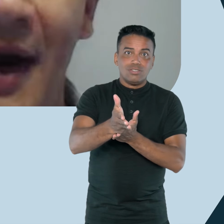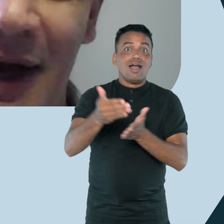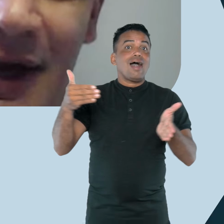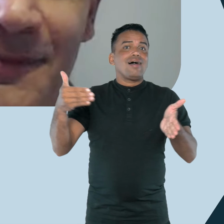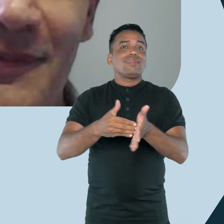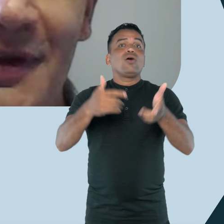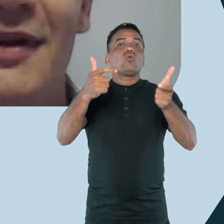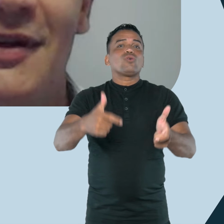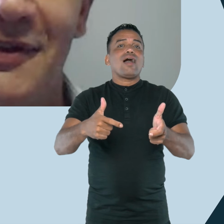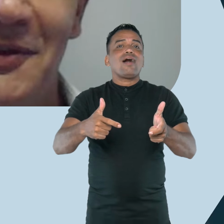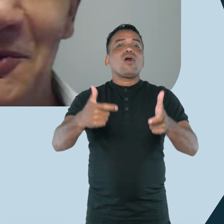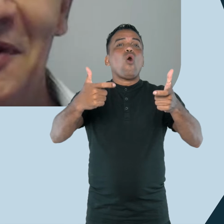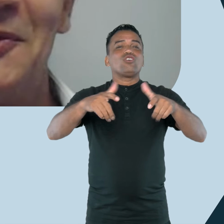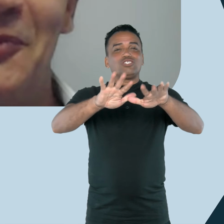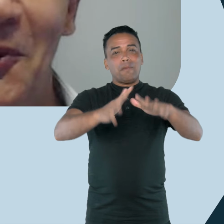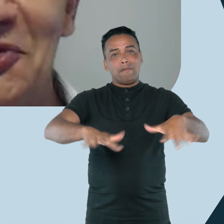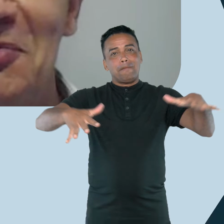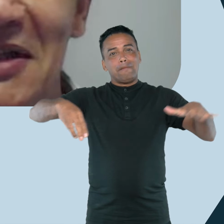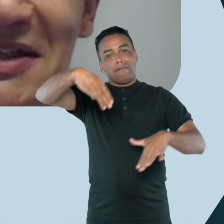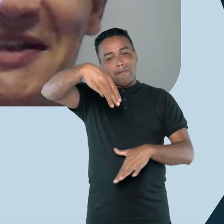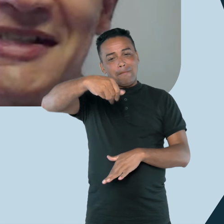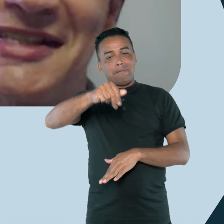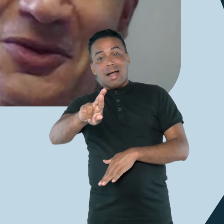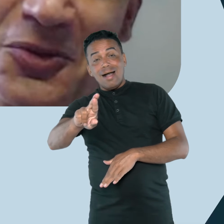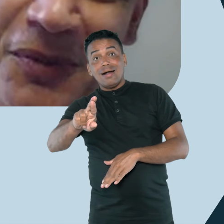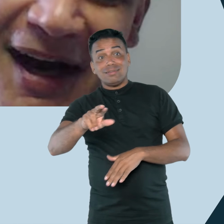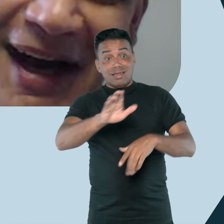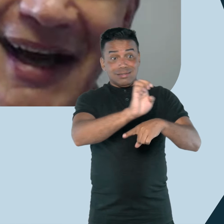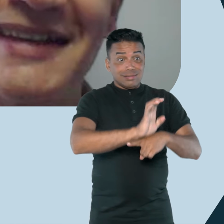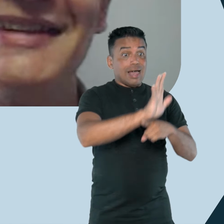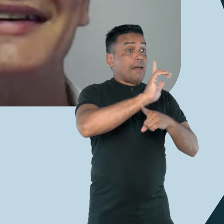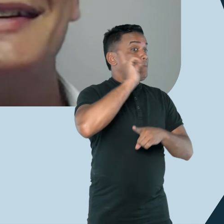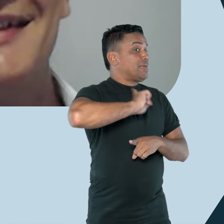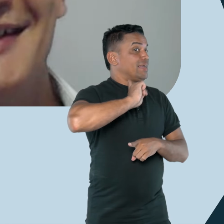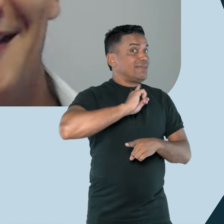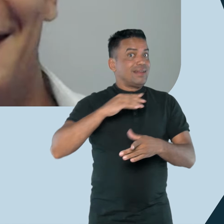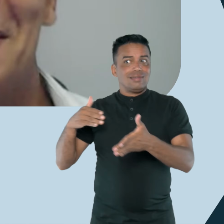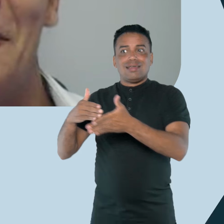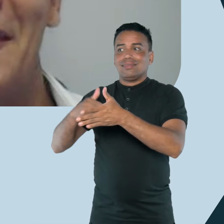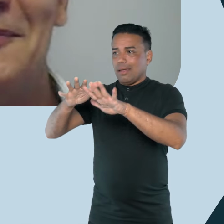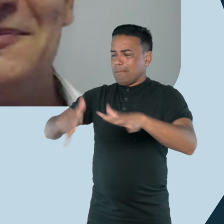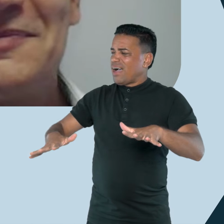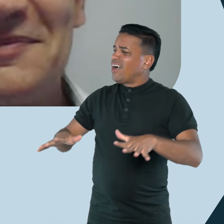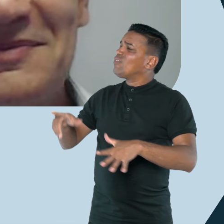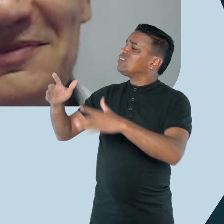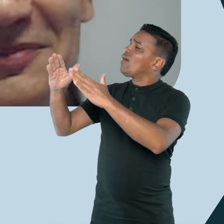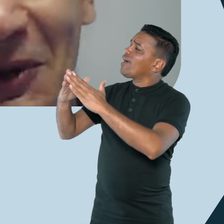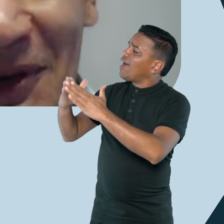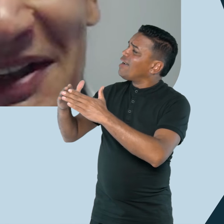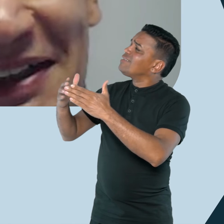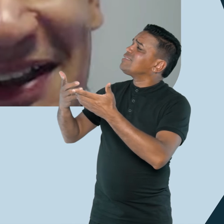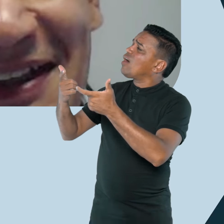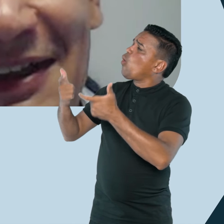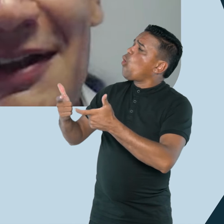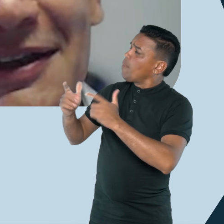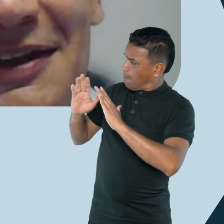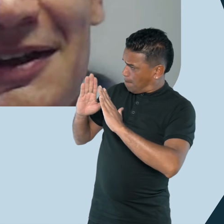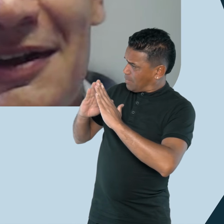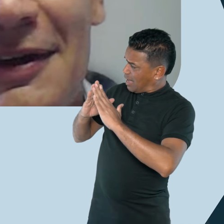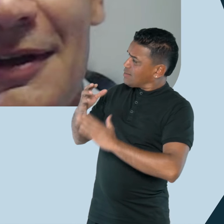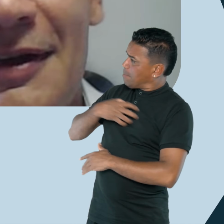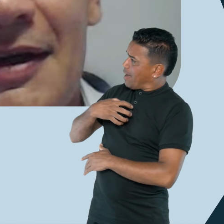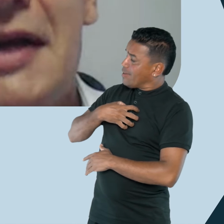o mar. Então tem um pouco de Minas, o mar, né? Você está morando na Bahia. Oi? Você está morando